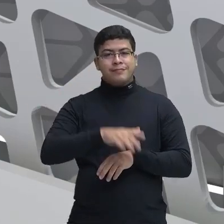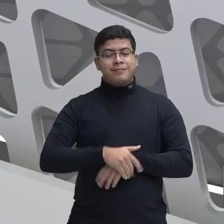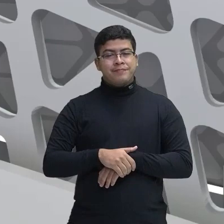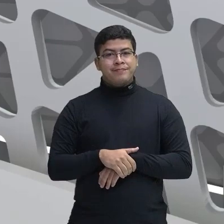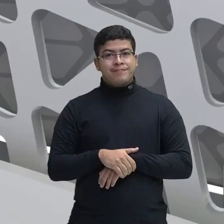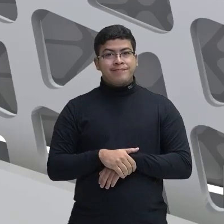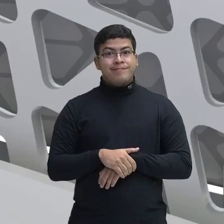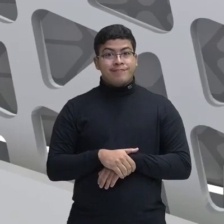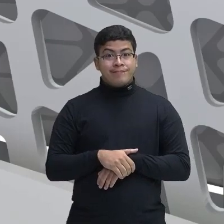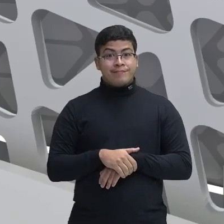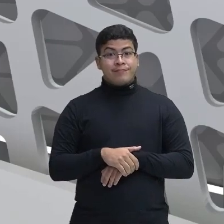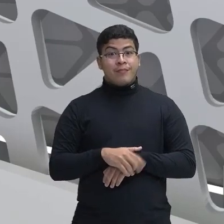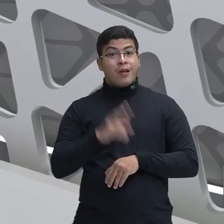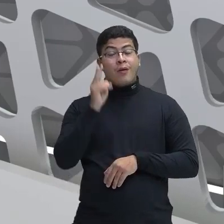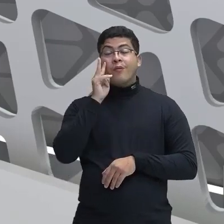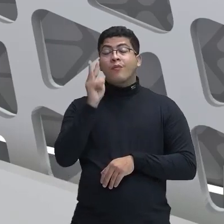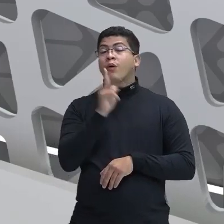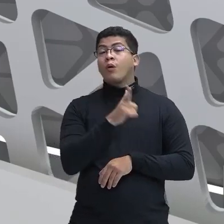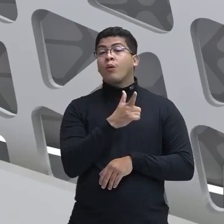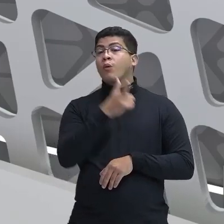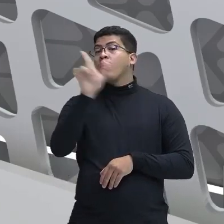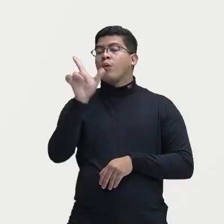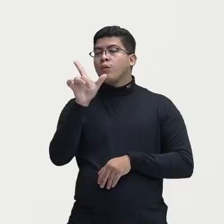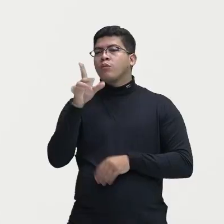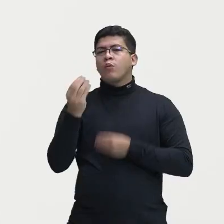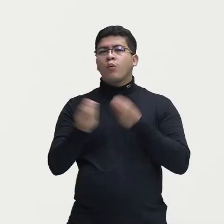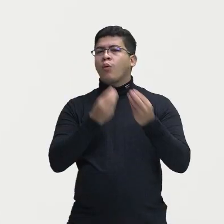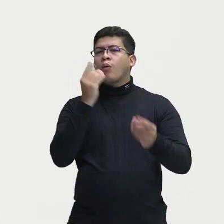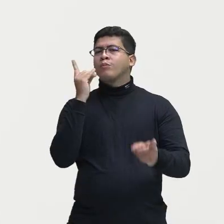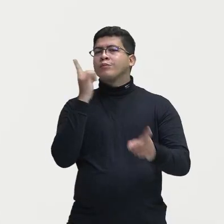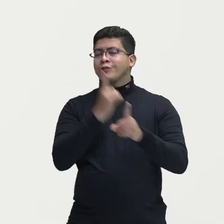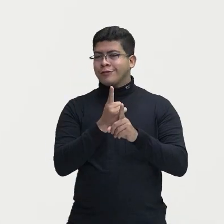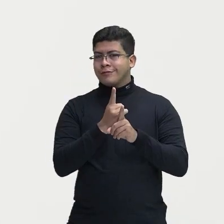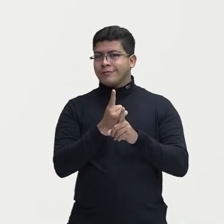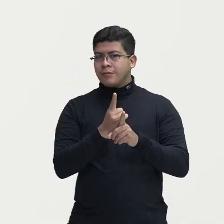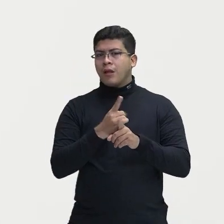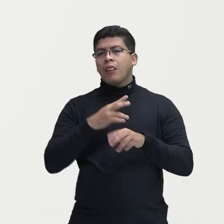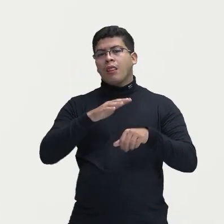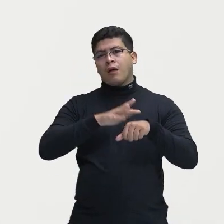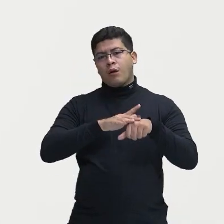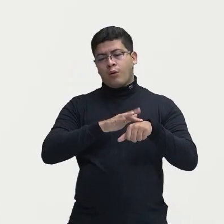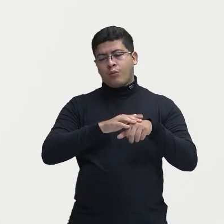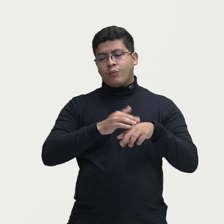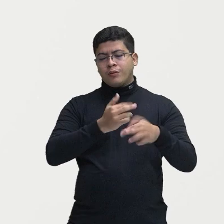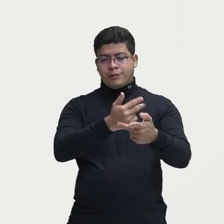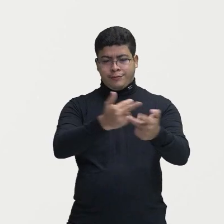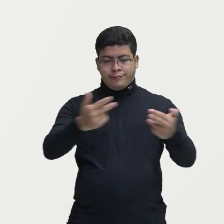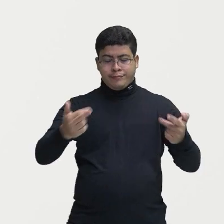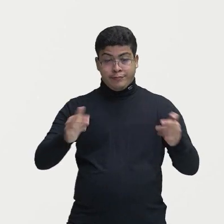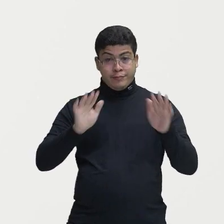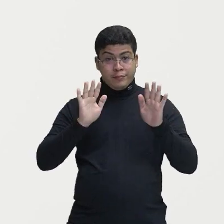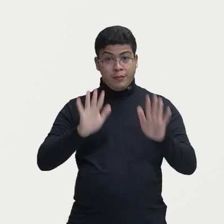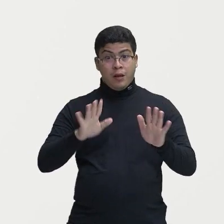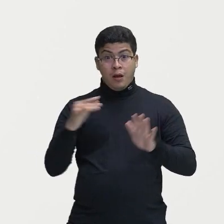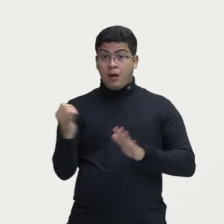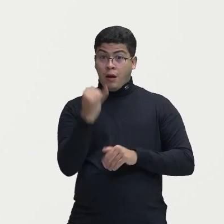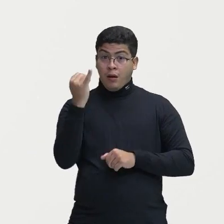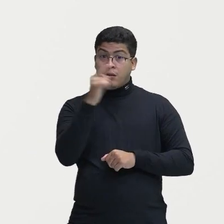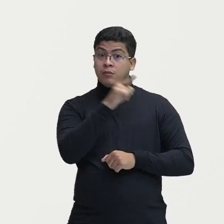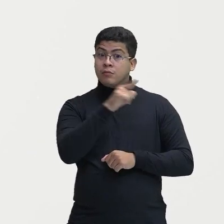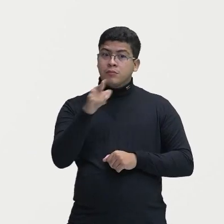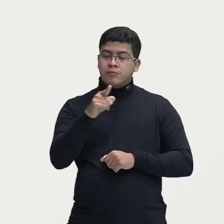aí vamos observar quanto ao diagnóstico, né? A gente está falando aí de vários tipos de doenças. É importante